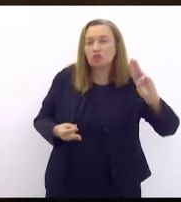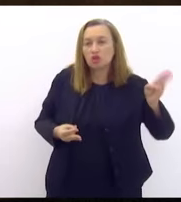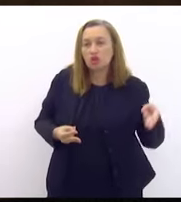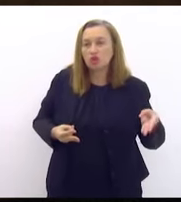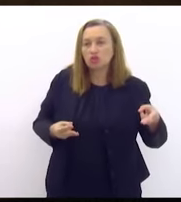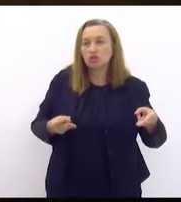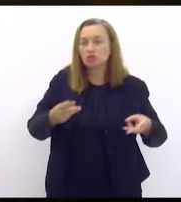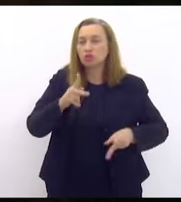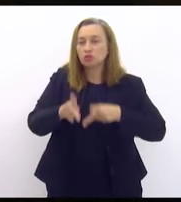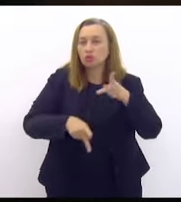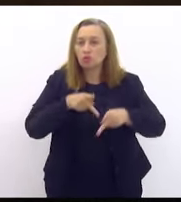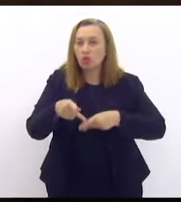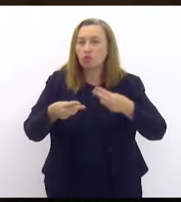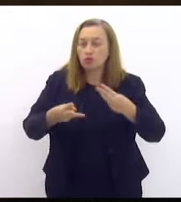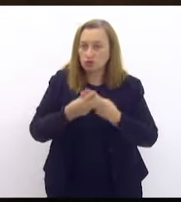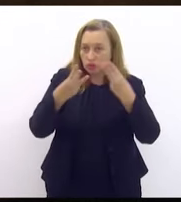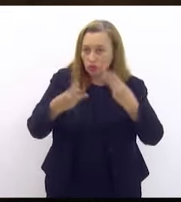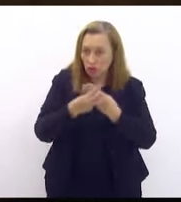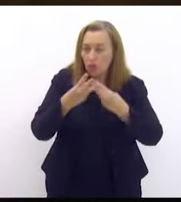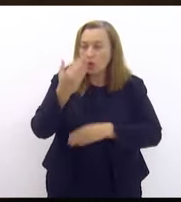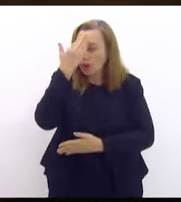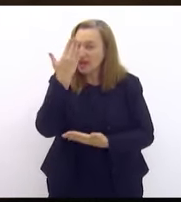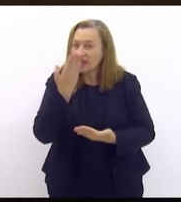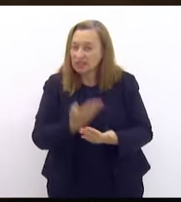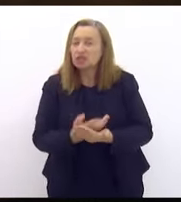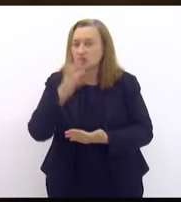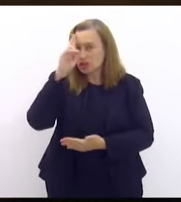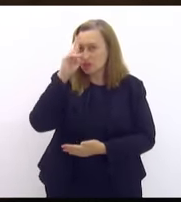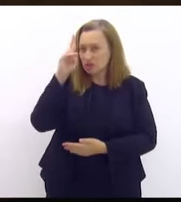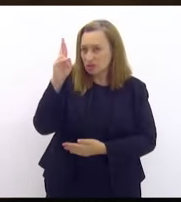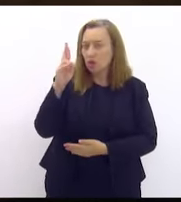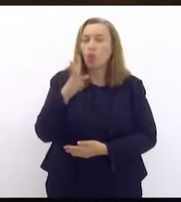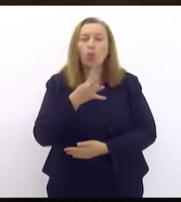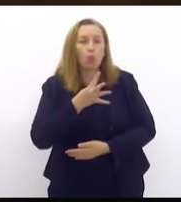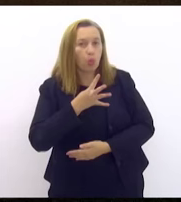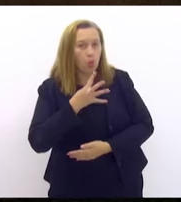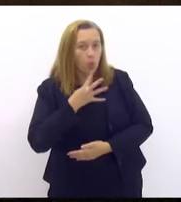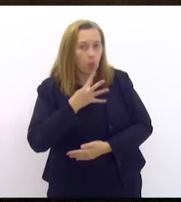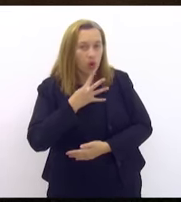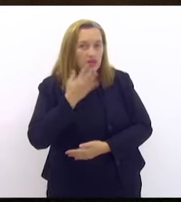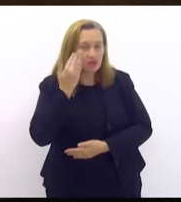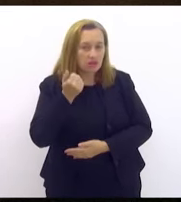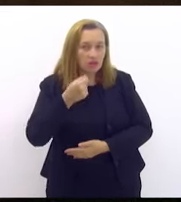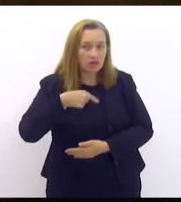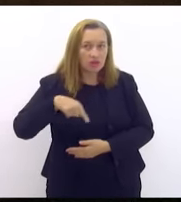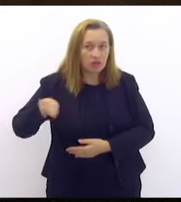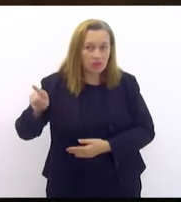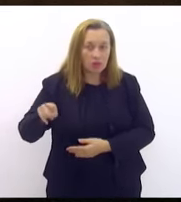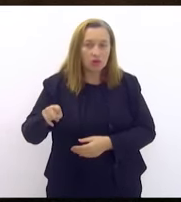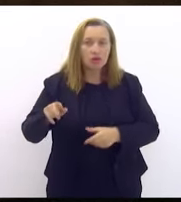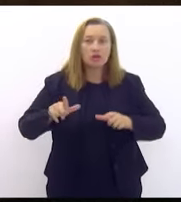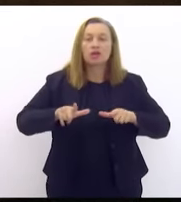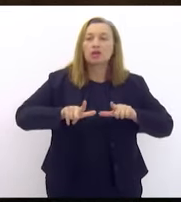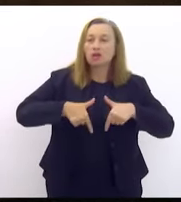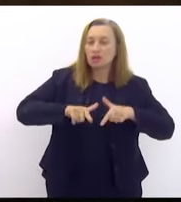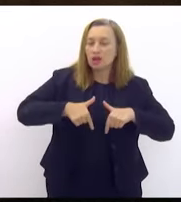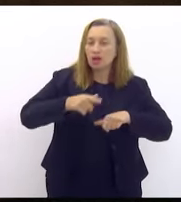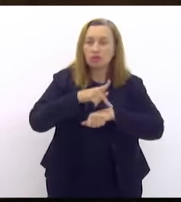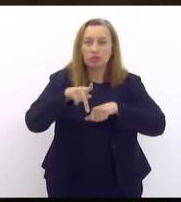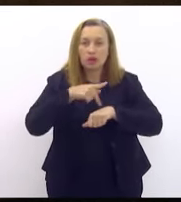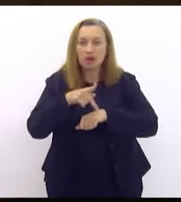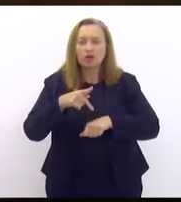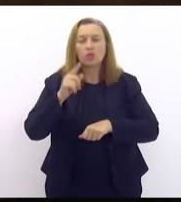judeus. Eu acredito que Vossa Excelência já tenha estado em Israel e acredito que Vossa Excelência